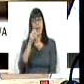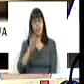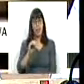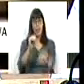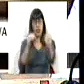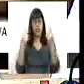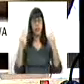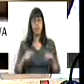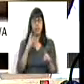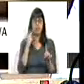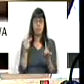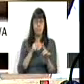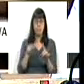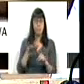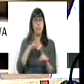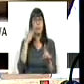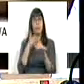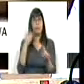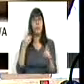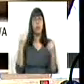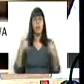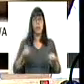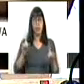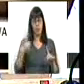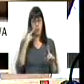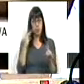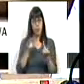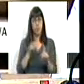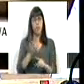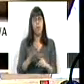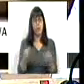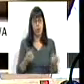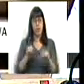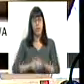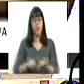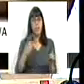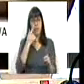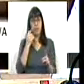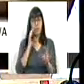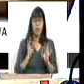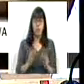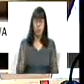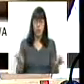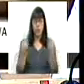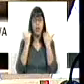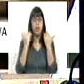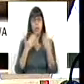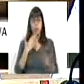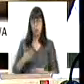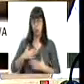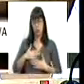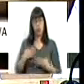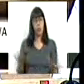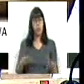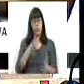tinha em perspectiva, no caso concreto, teria na perspectiva uma forma de organização diferente dos cuidados, é a informação que me chega,